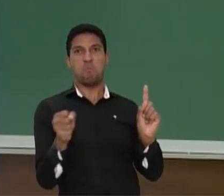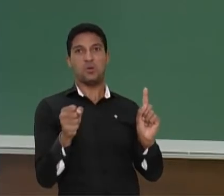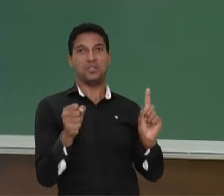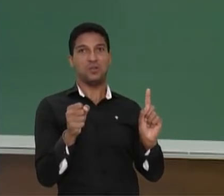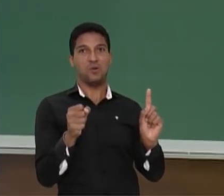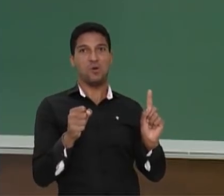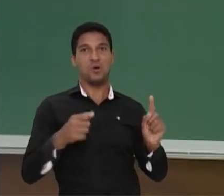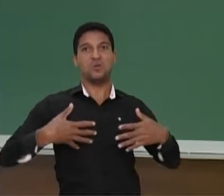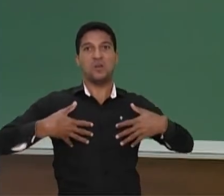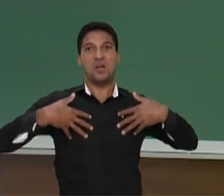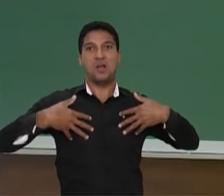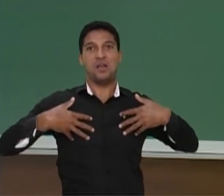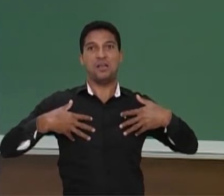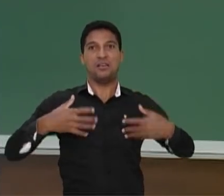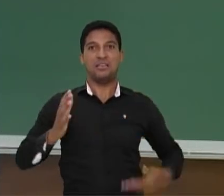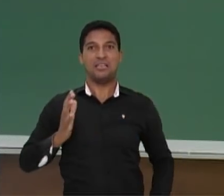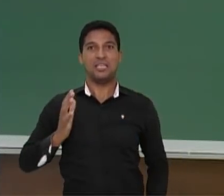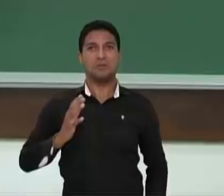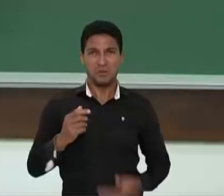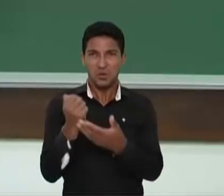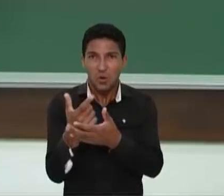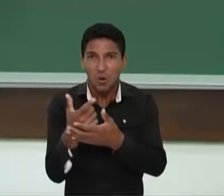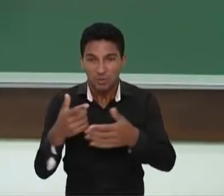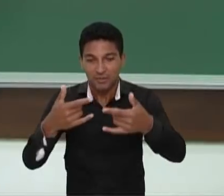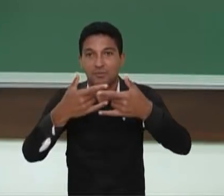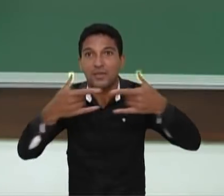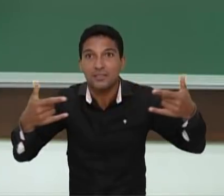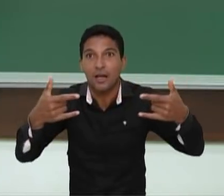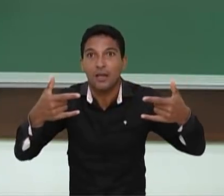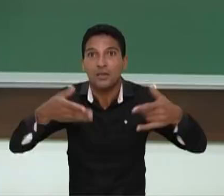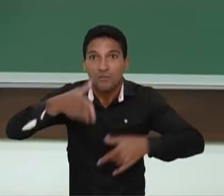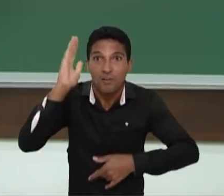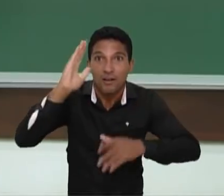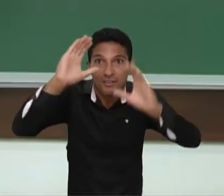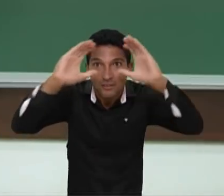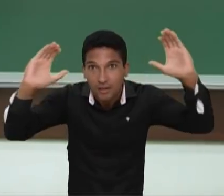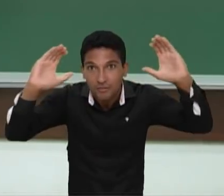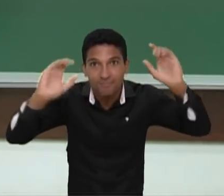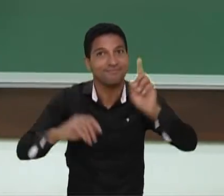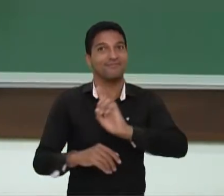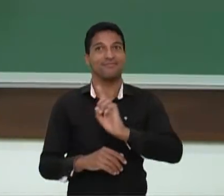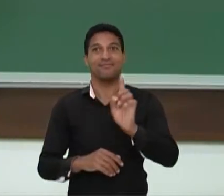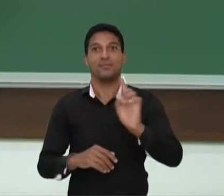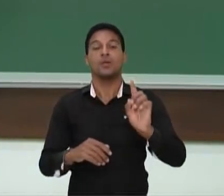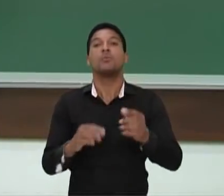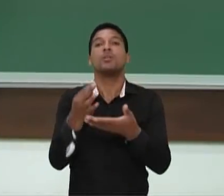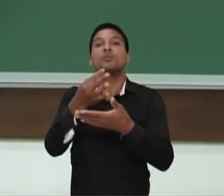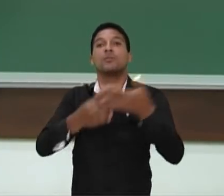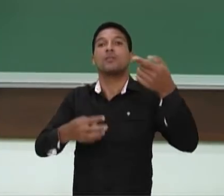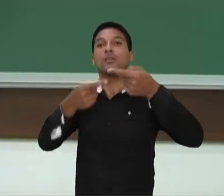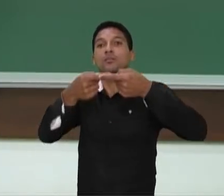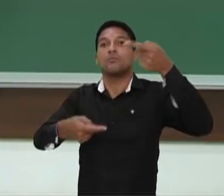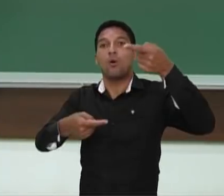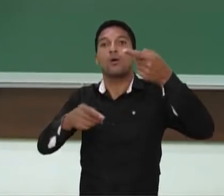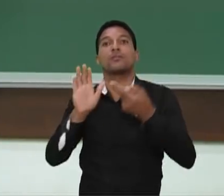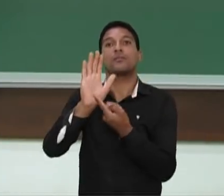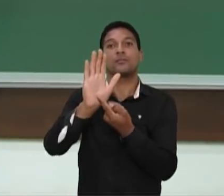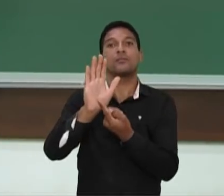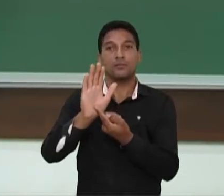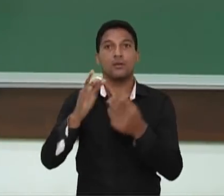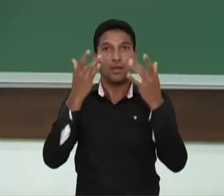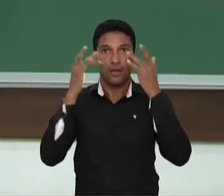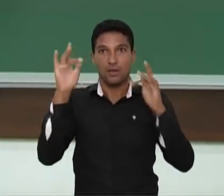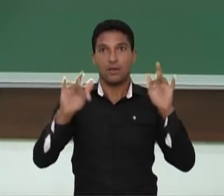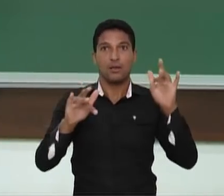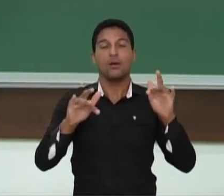pode comprar a passagem para o céu. E o texto vai retratar isso, né? Pessoas, tipos de pessoas, né? Então, vai